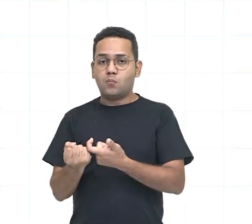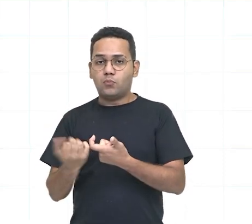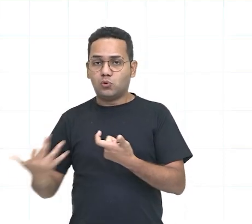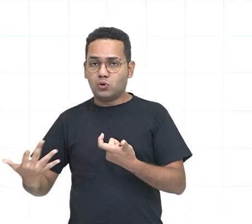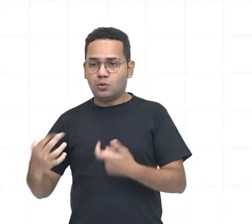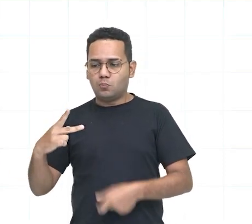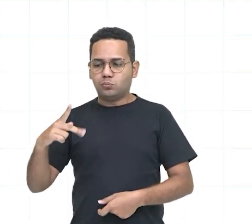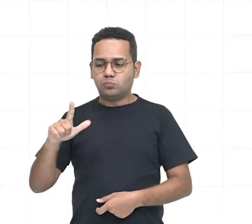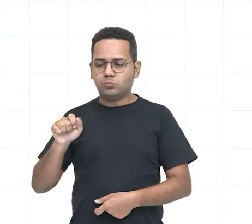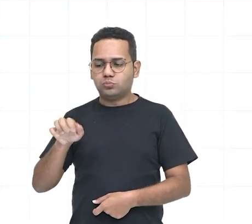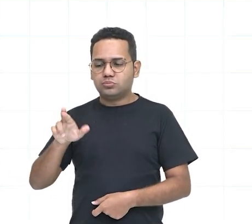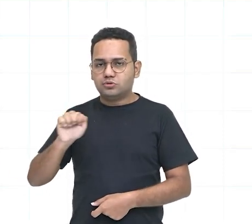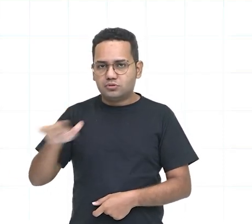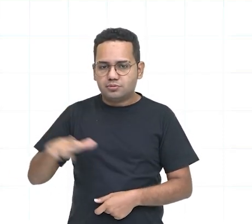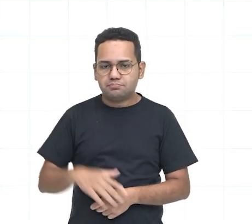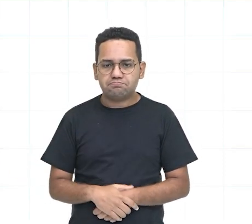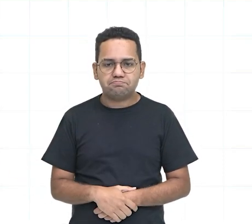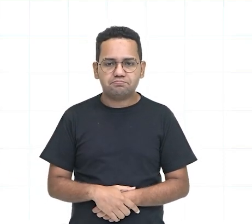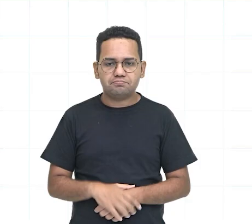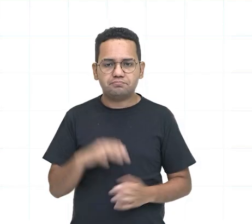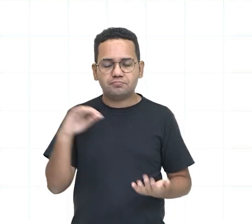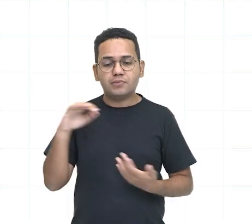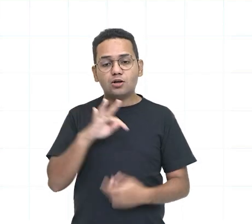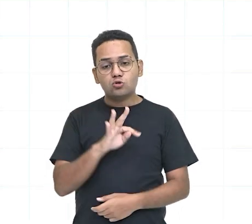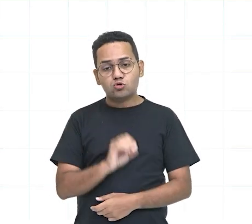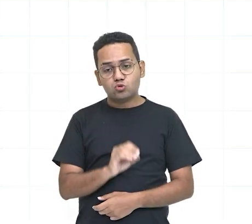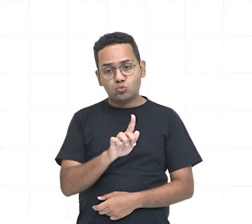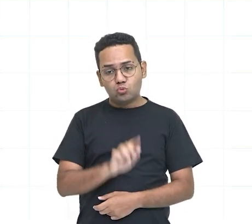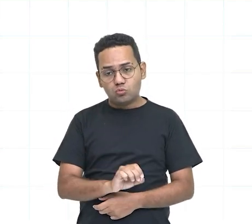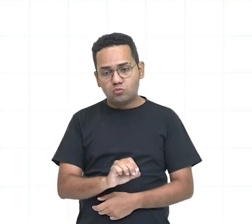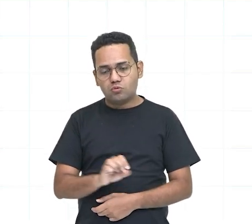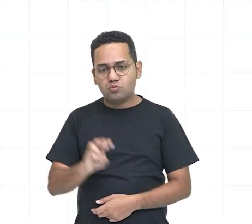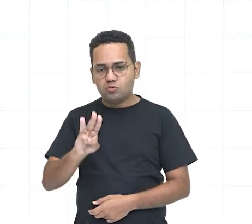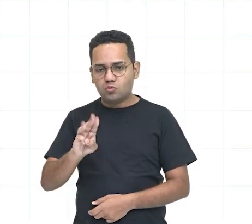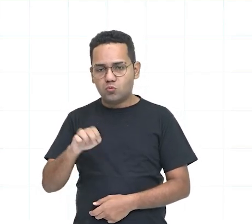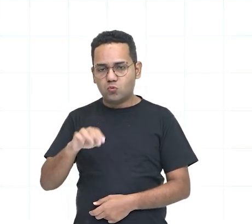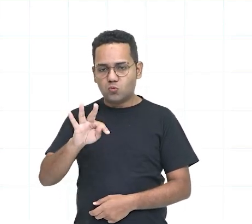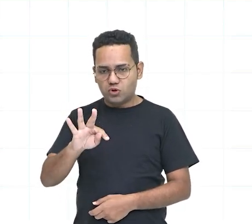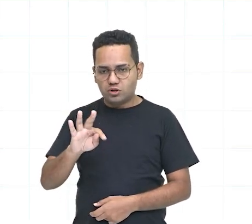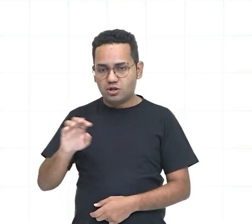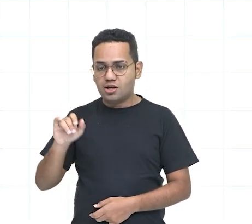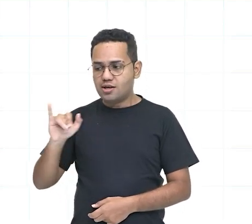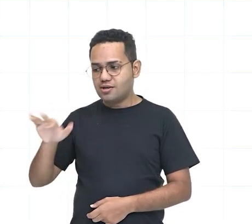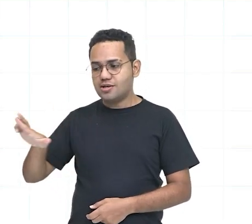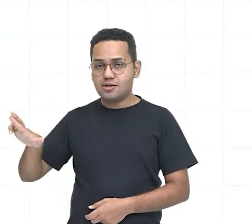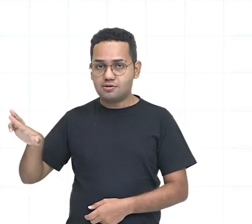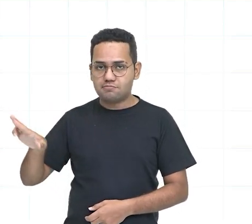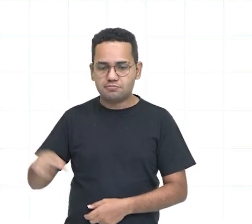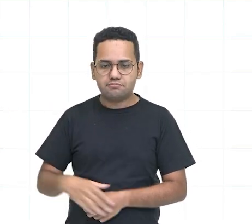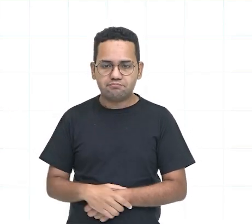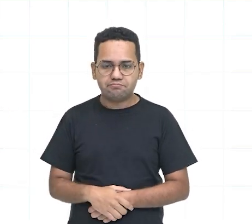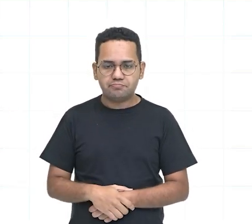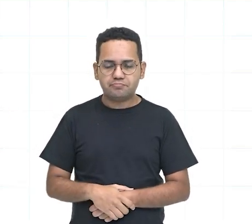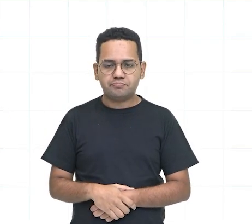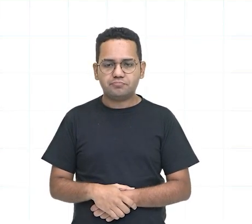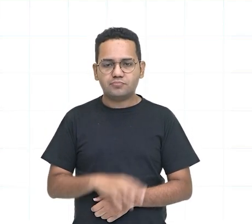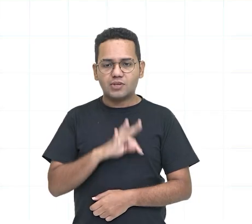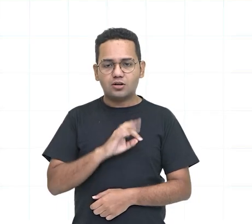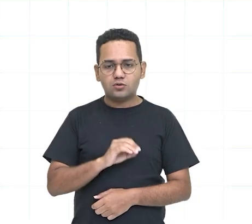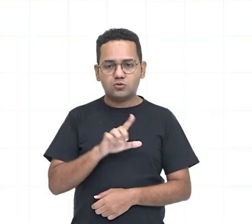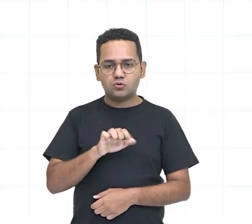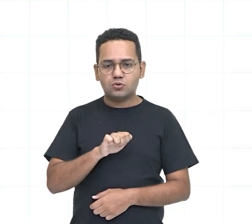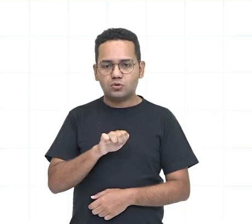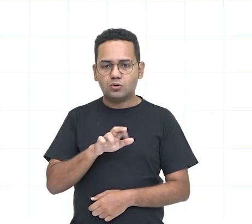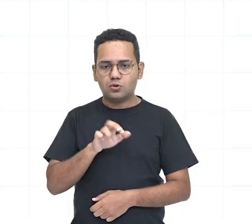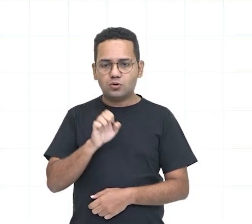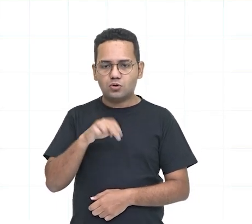o passado went, ele é um verbo irregular, assim como o verbo to be, ele significa ir. To learn, o